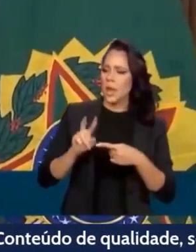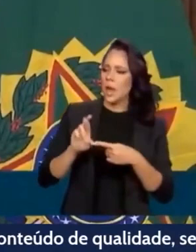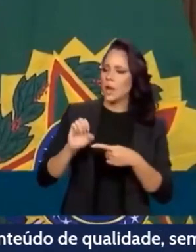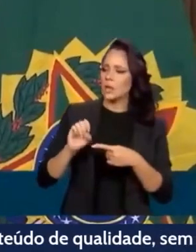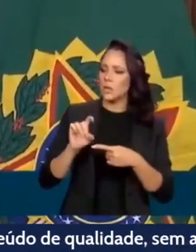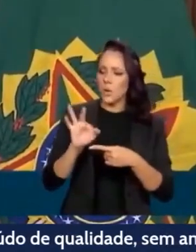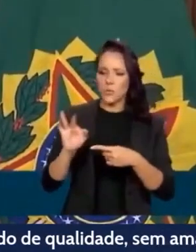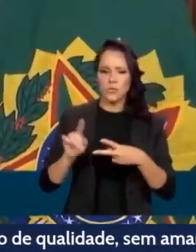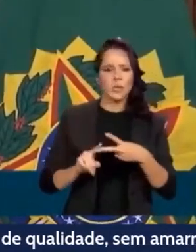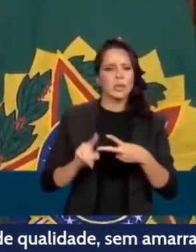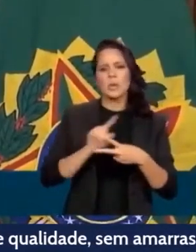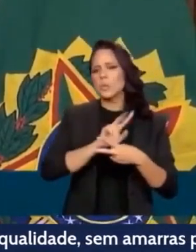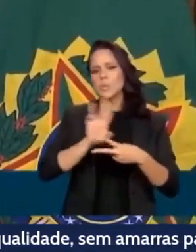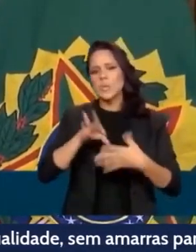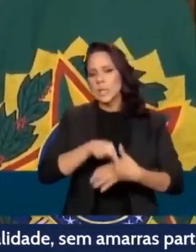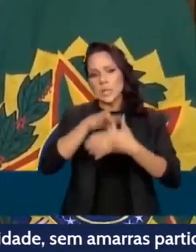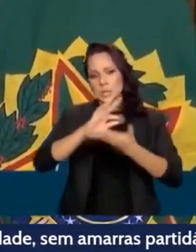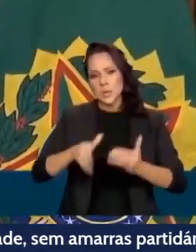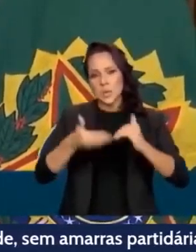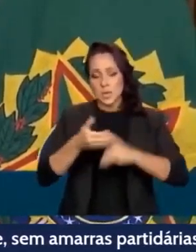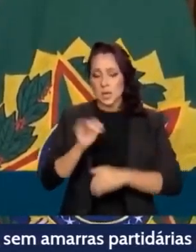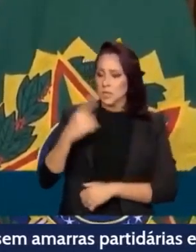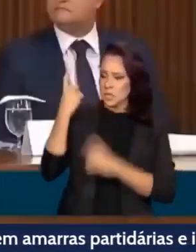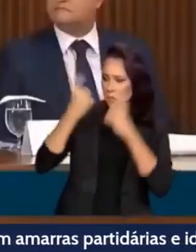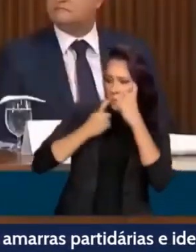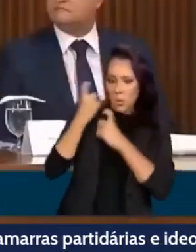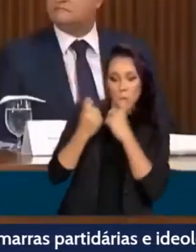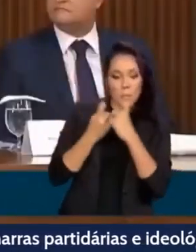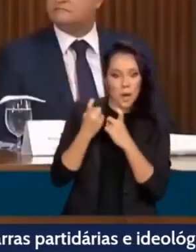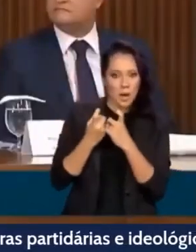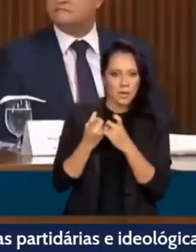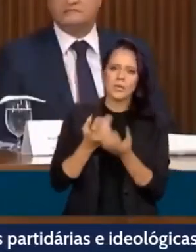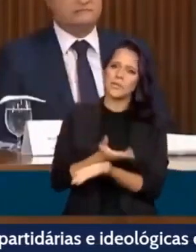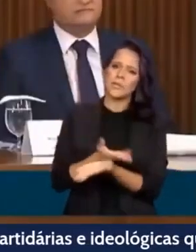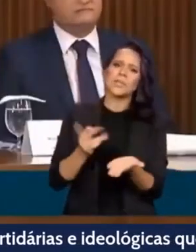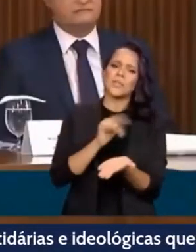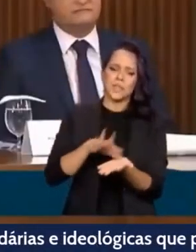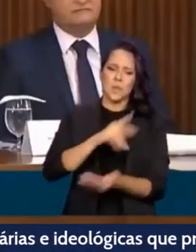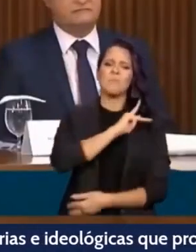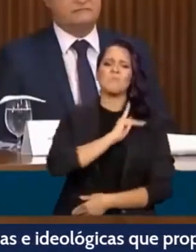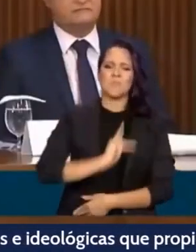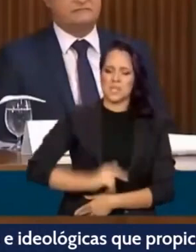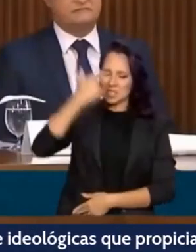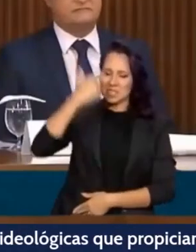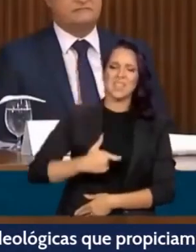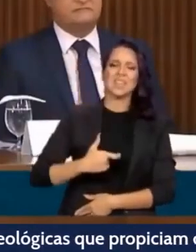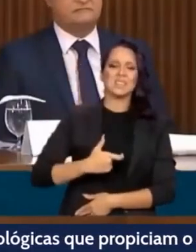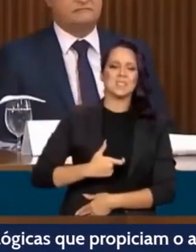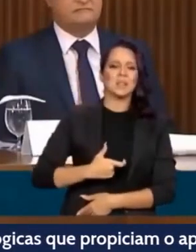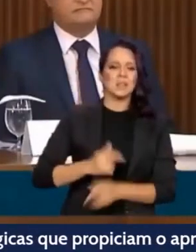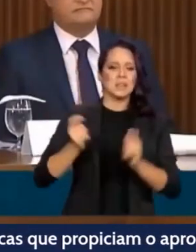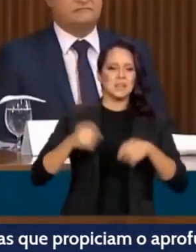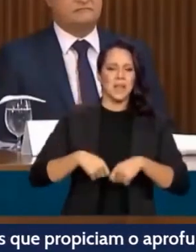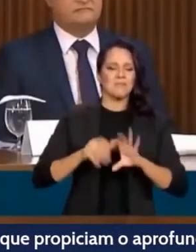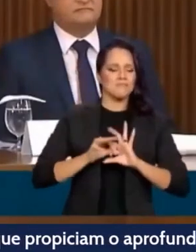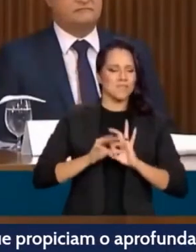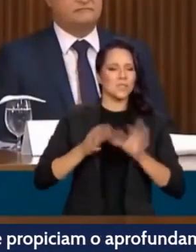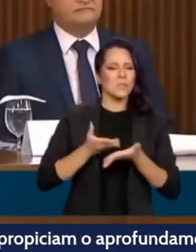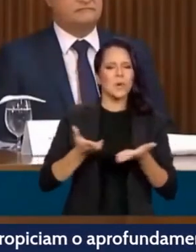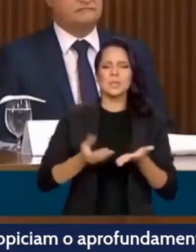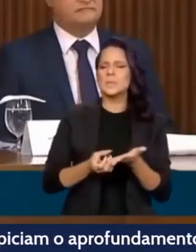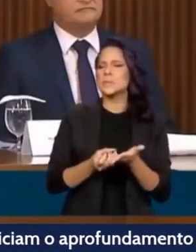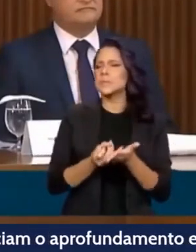que desta vez vocês não se preocupe que vocês vão ter um presidente disposto a fazer